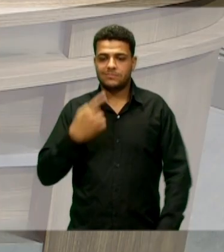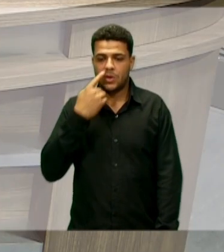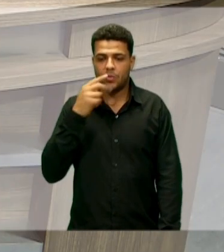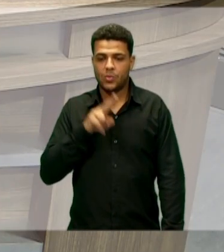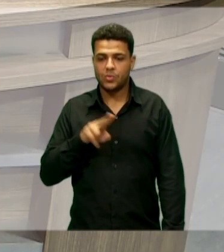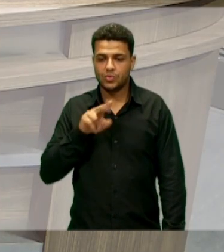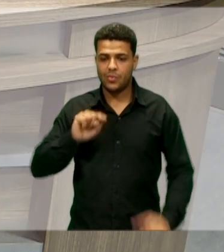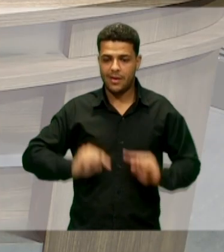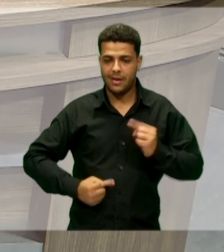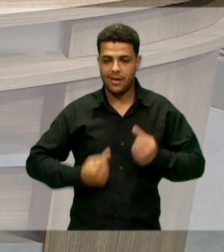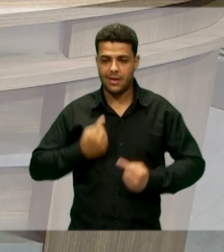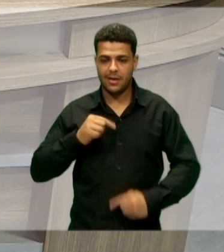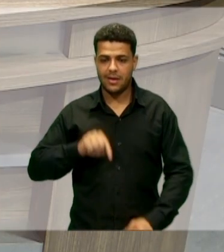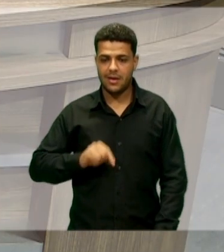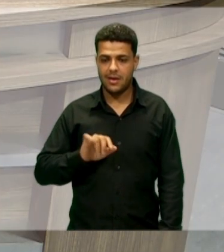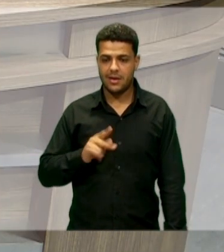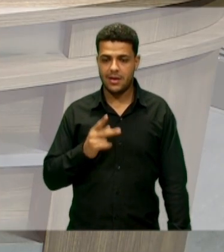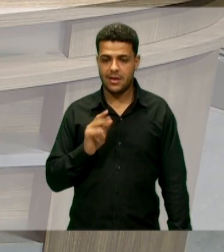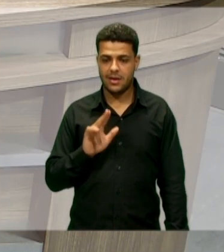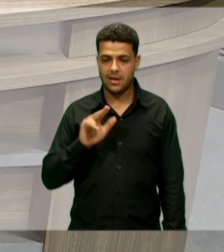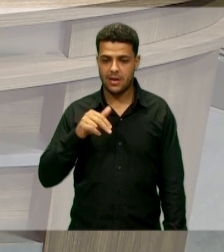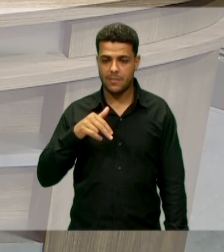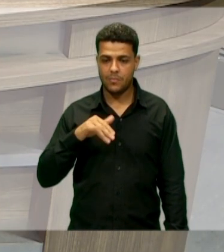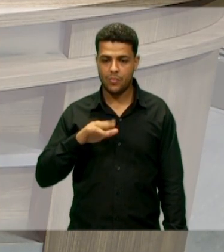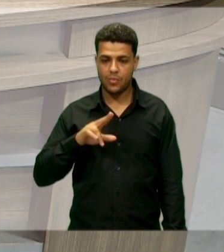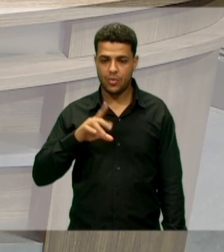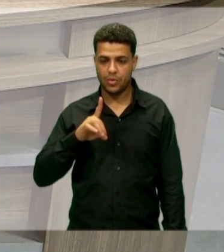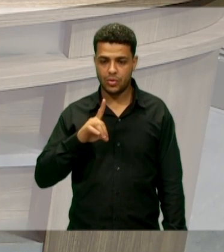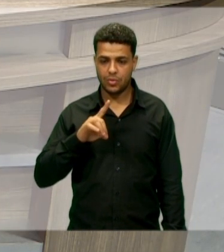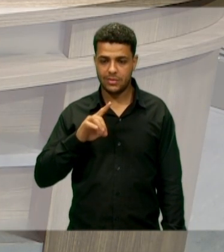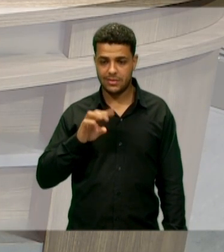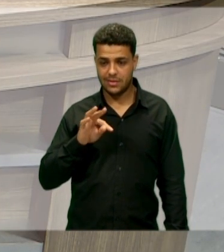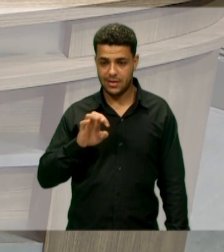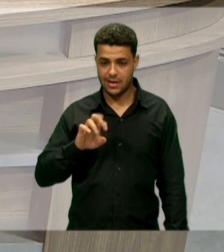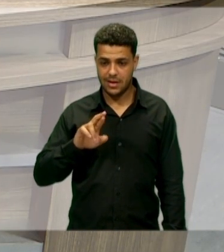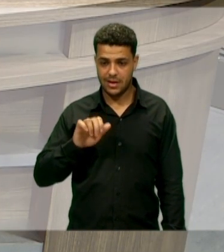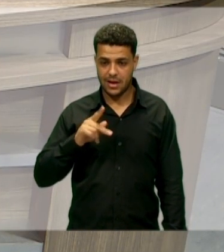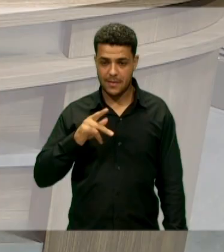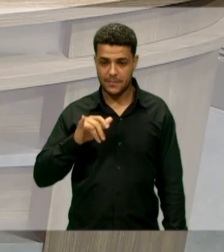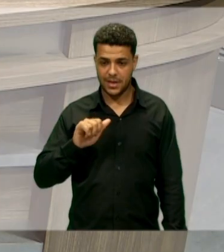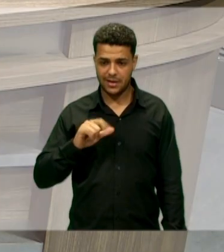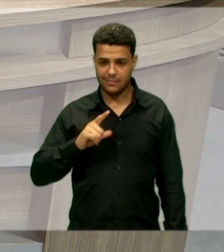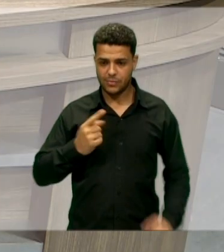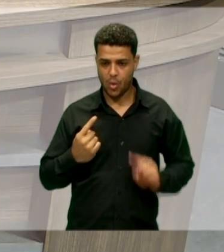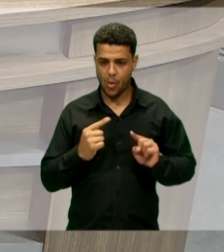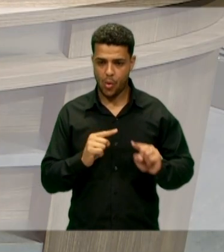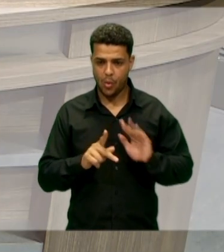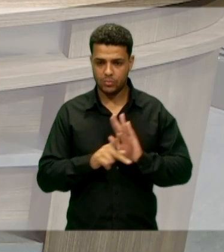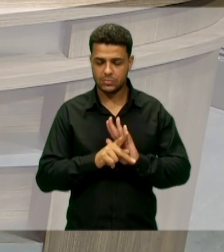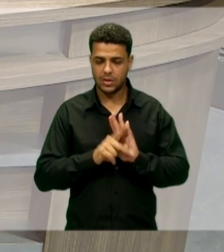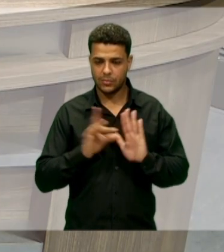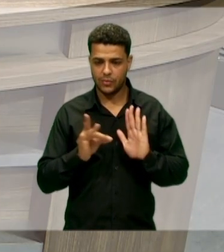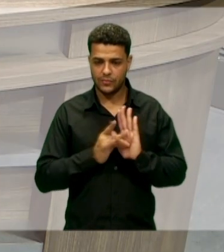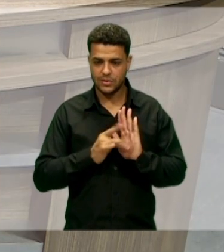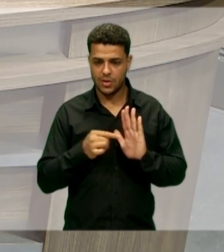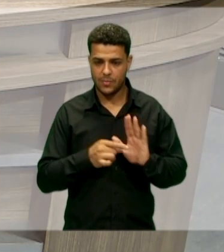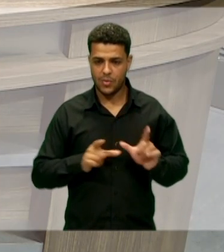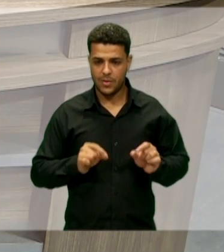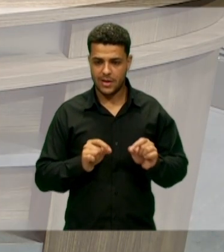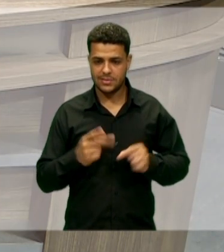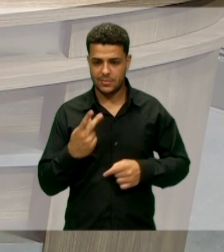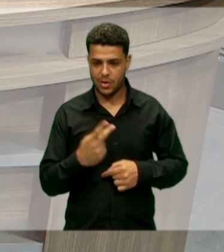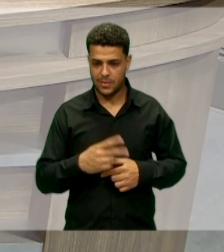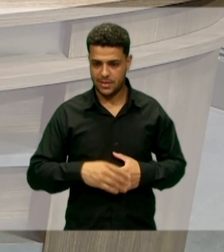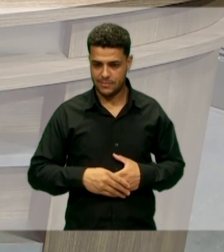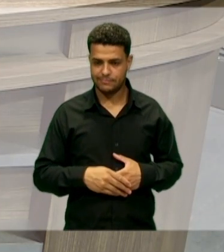de imunoterapia e aquilo foi o suficiente para derrotar ou combater de forma efetiva o câncer dela. Ou